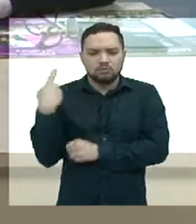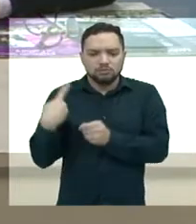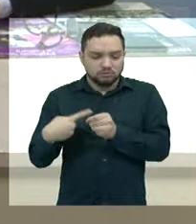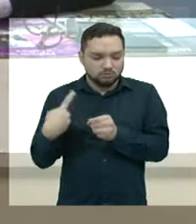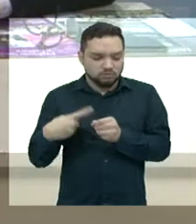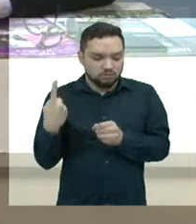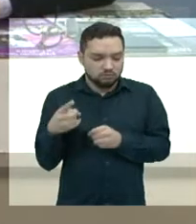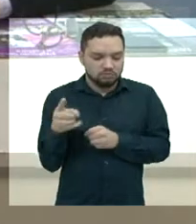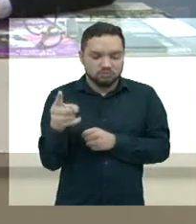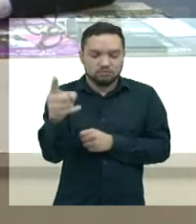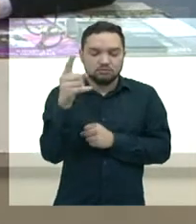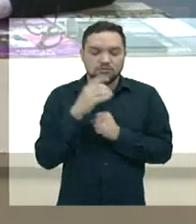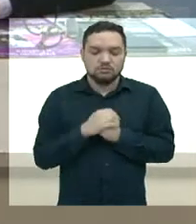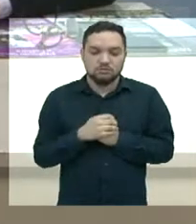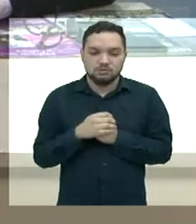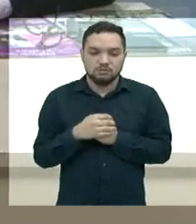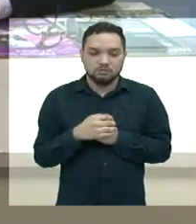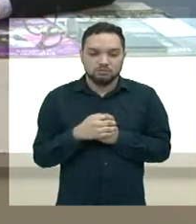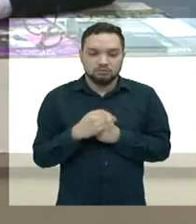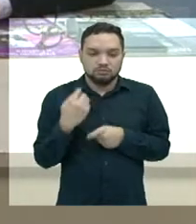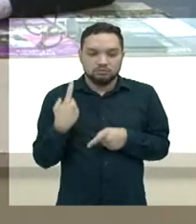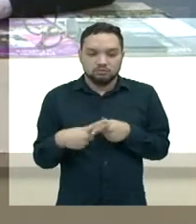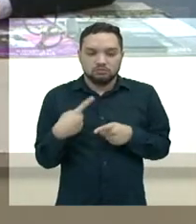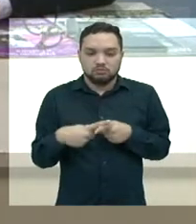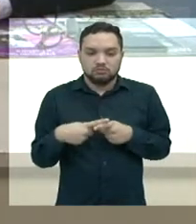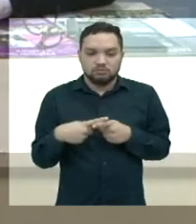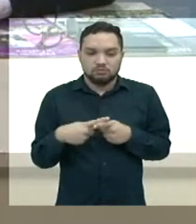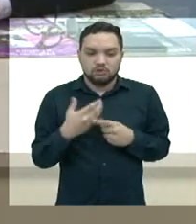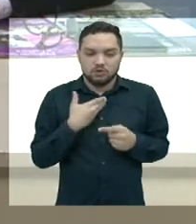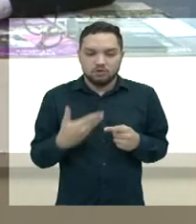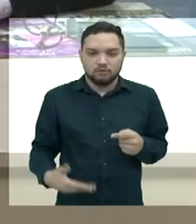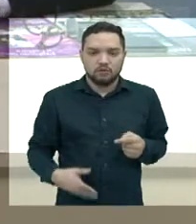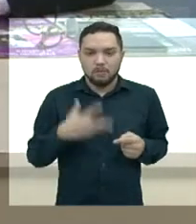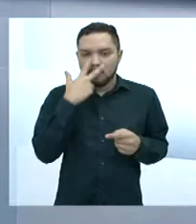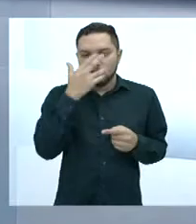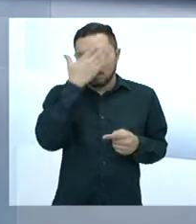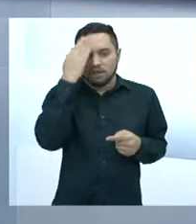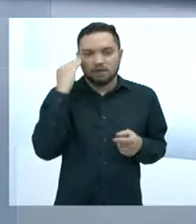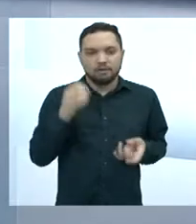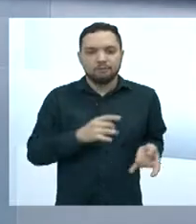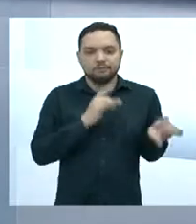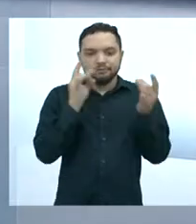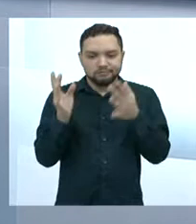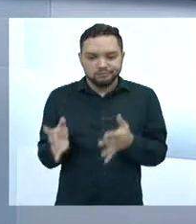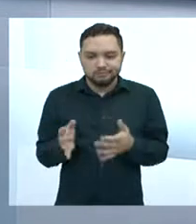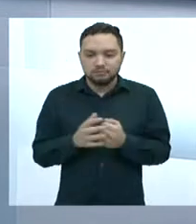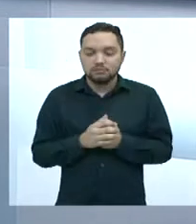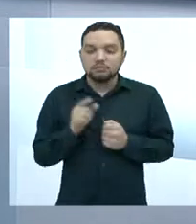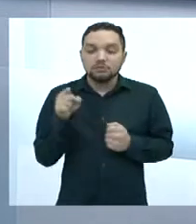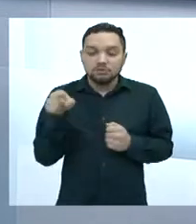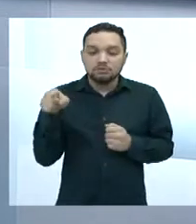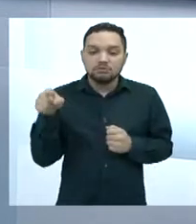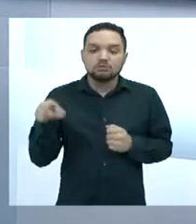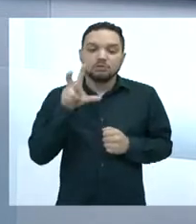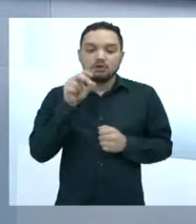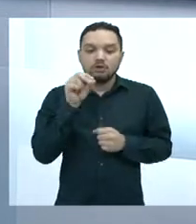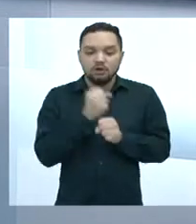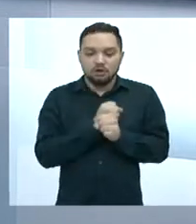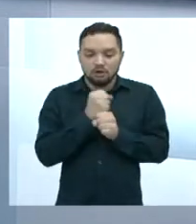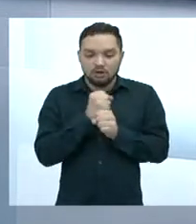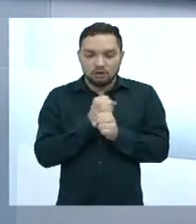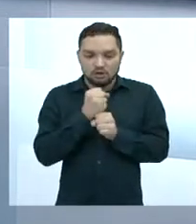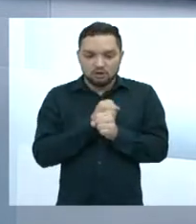e em épocas esquecidos pelos os poderes públicos e que, ao longo destes últimos 50 anos,